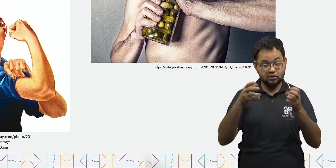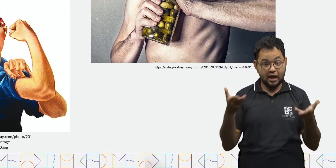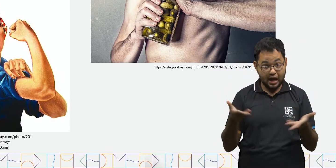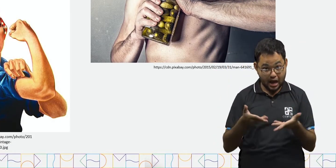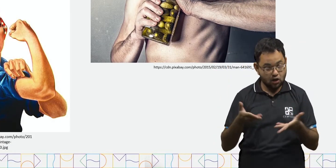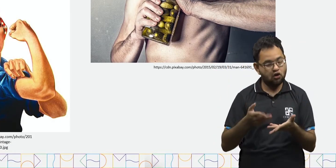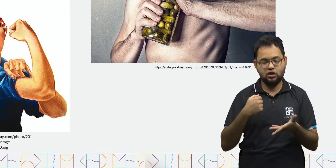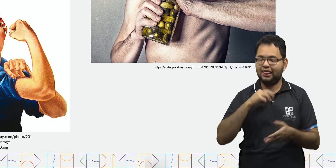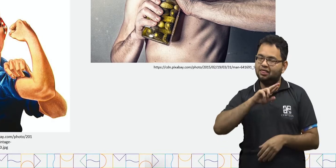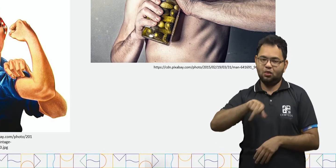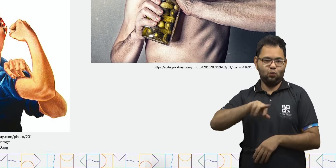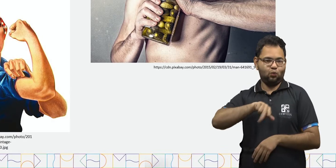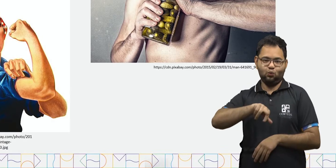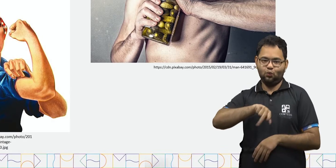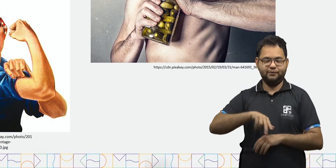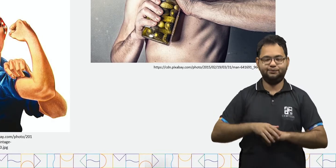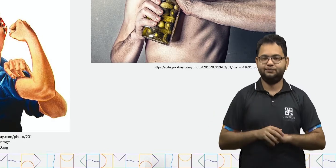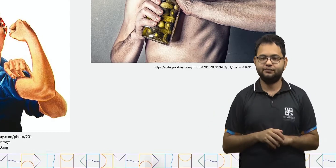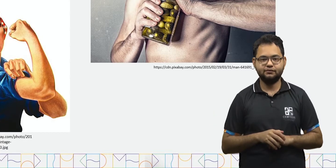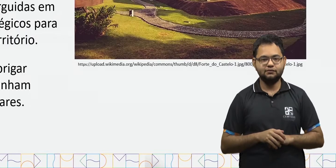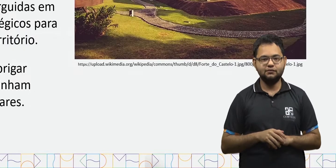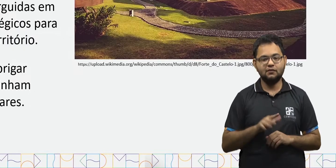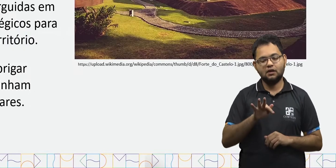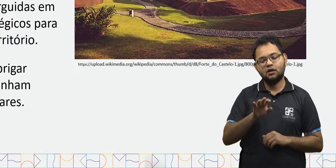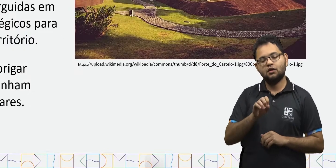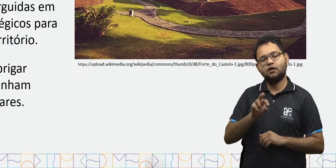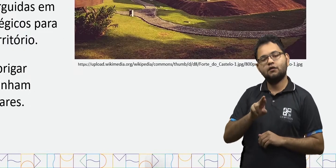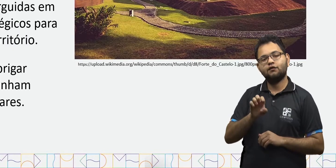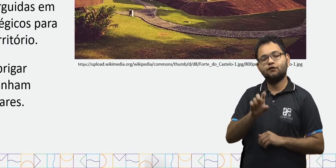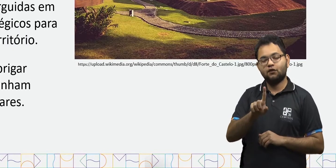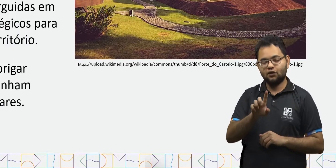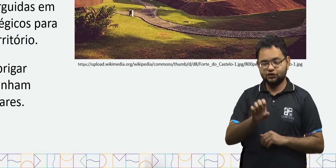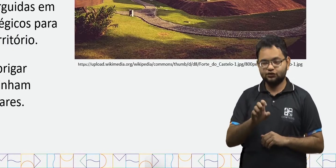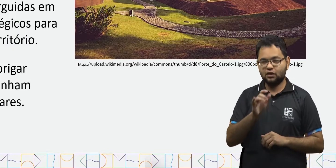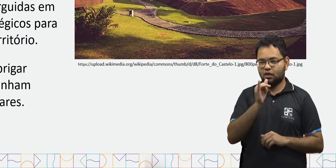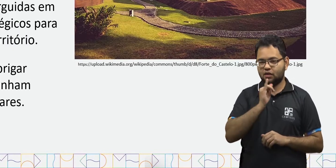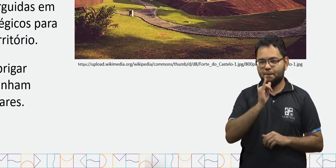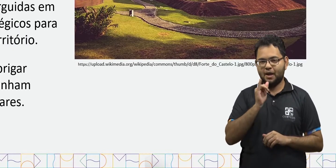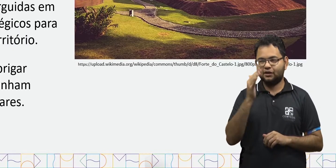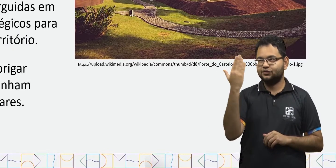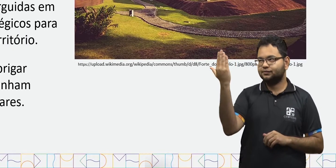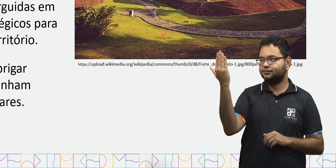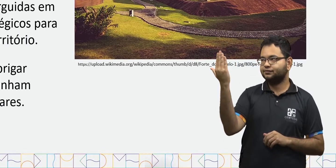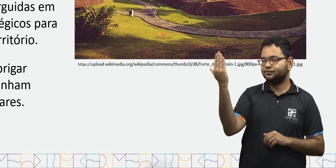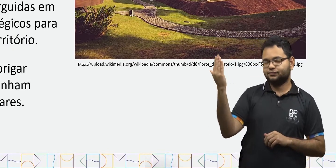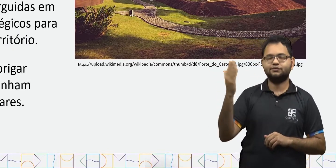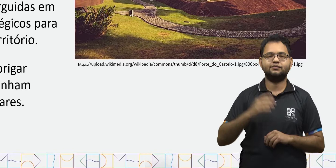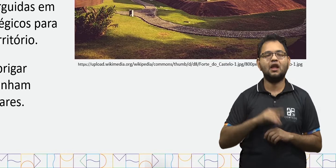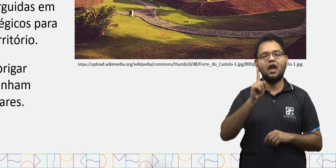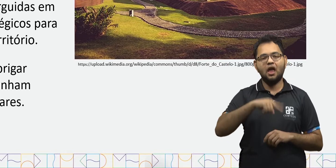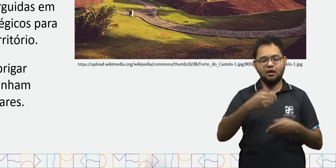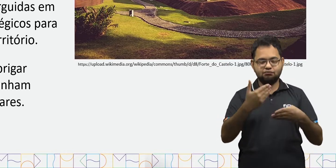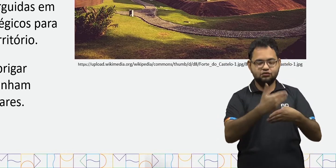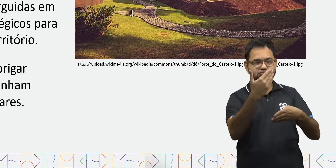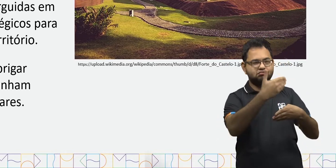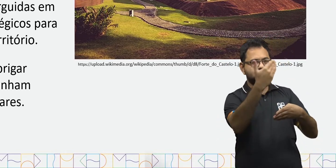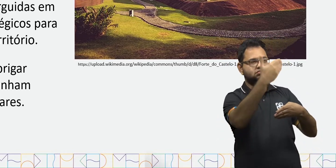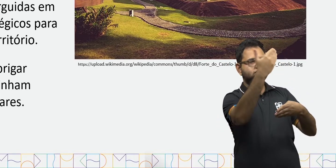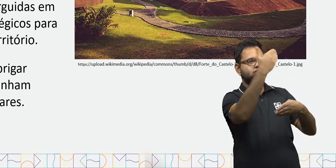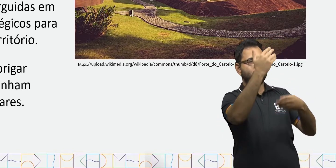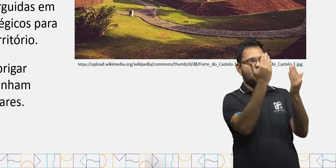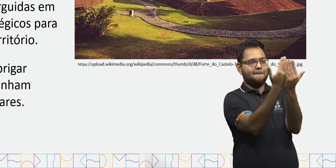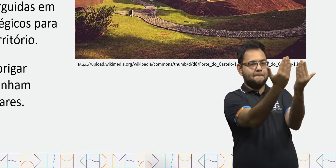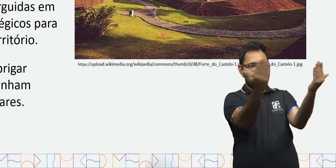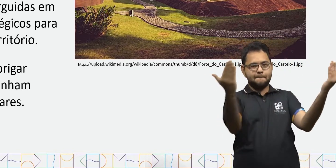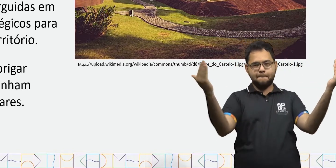a esse forte que me refiro. Forte é uma fortaleza, ou seja, construções fortificadas que foram